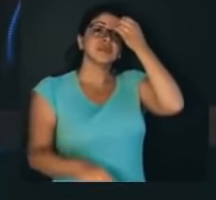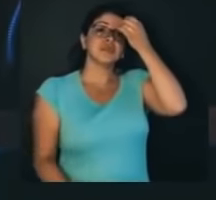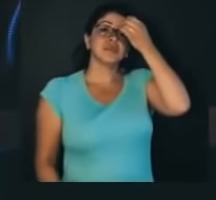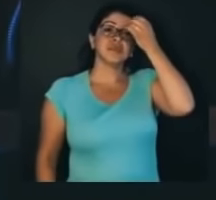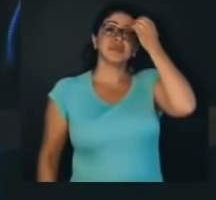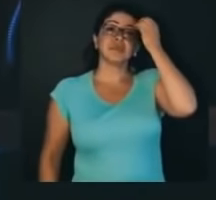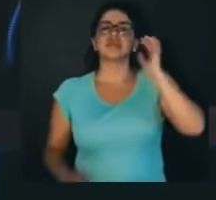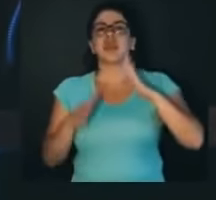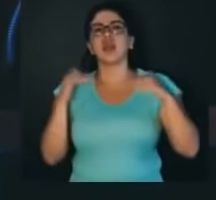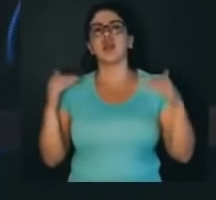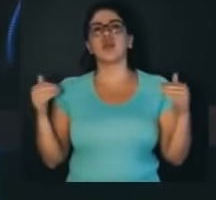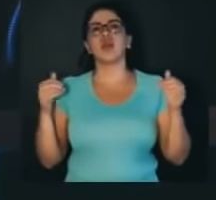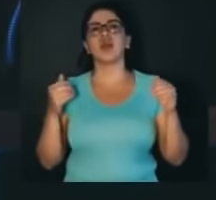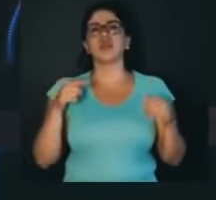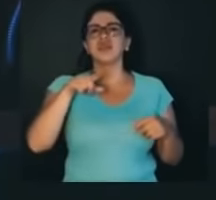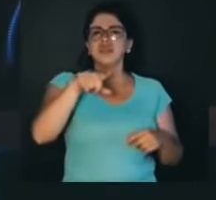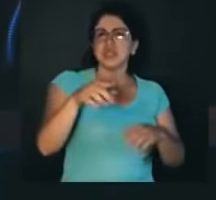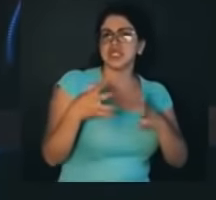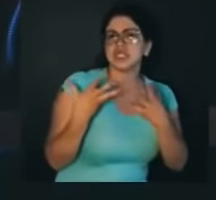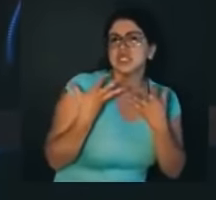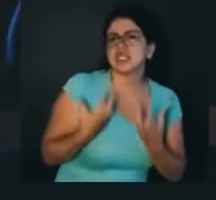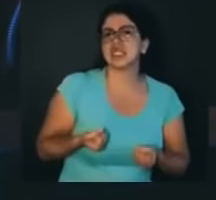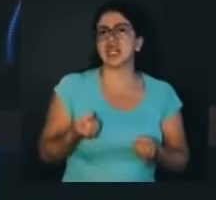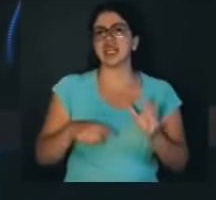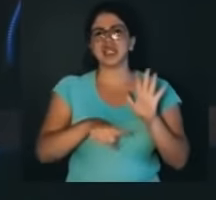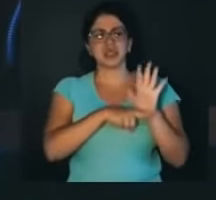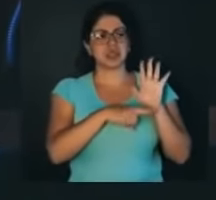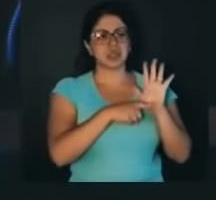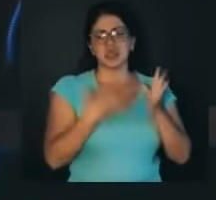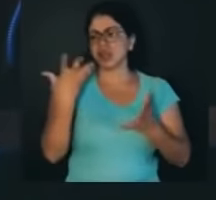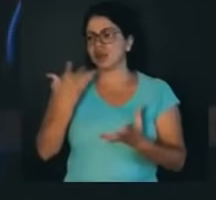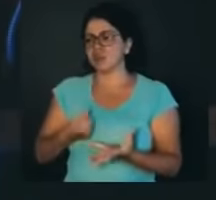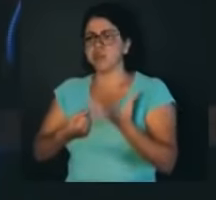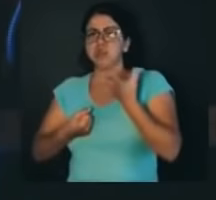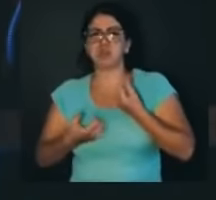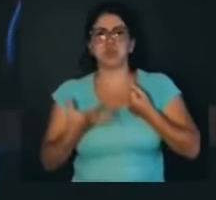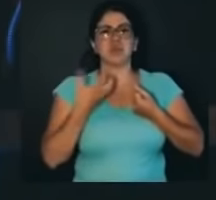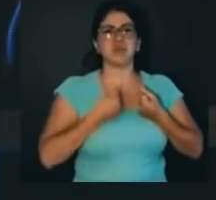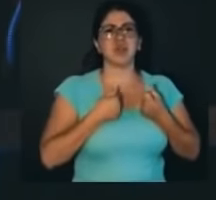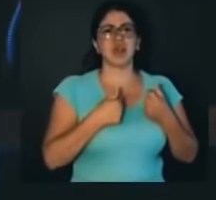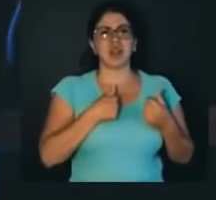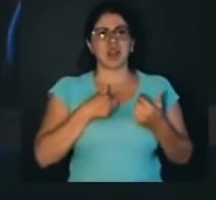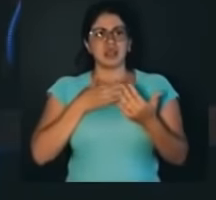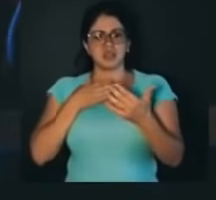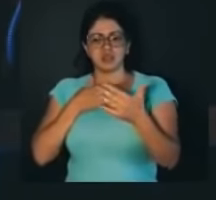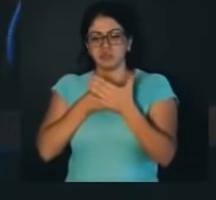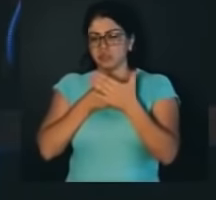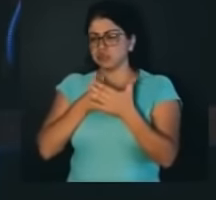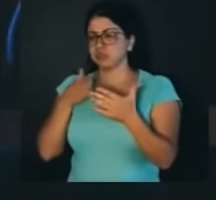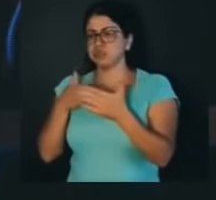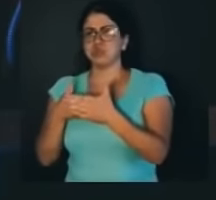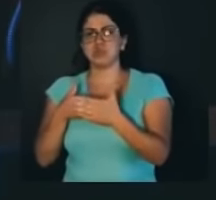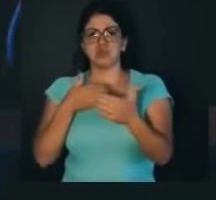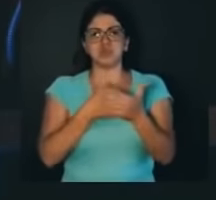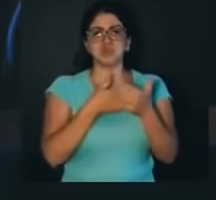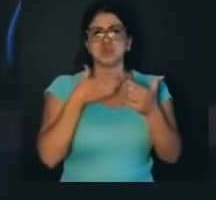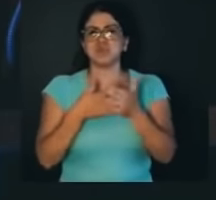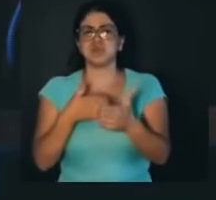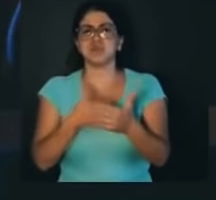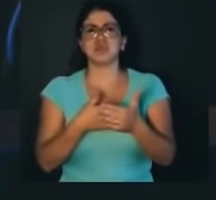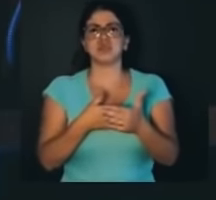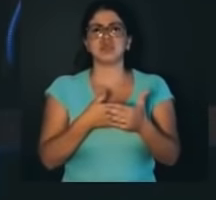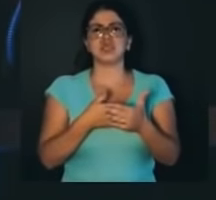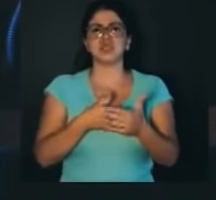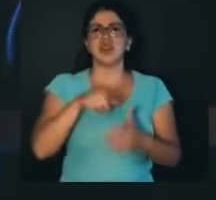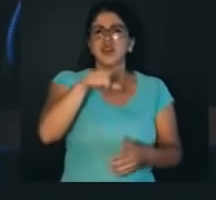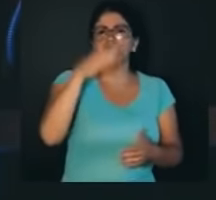vida, você começa a se limitar. Por quê? Porque você começa a acreditar que verdadeiramente você não é capaz.